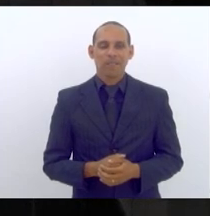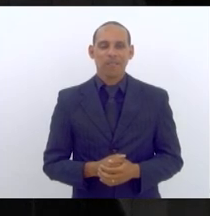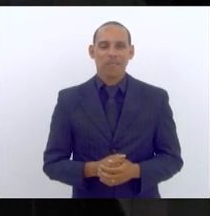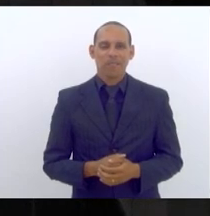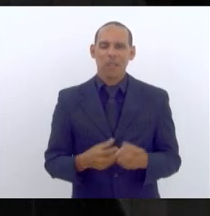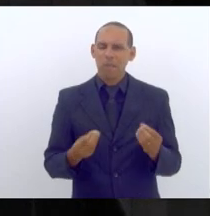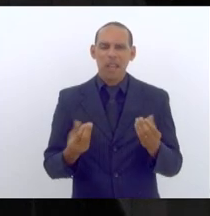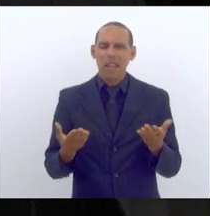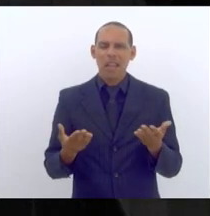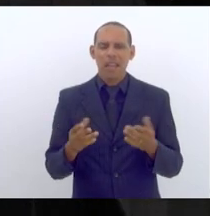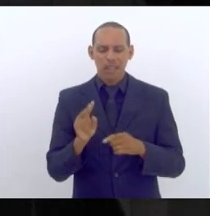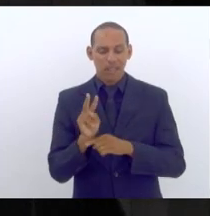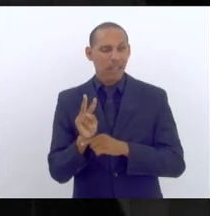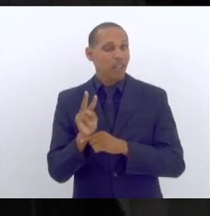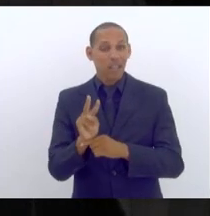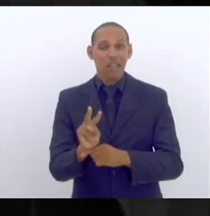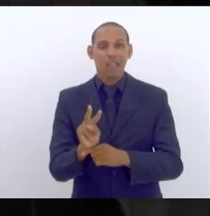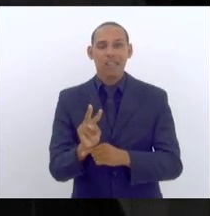para defender